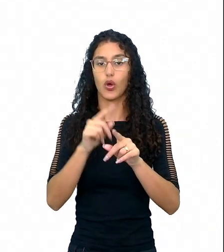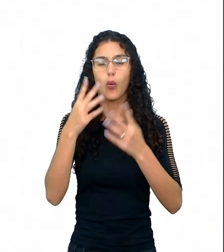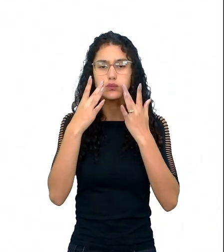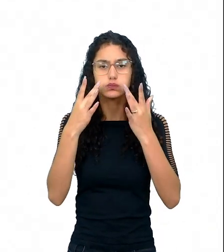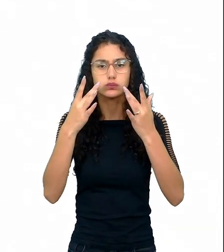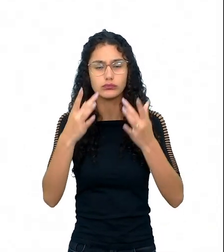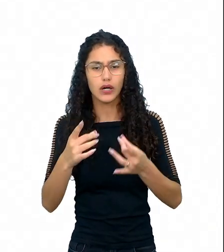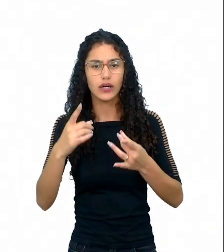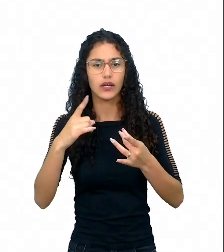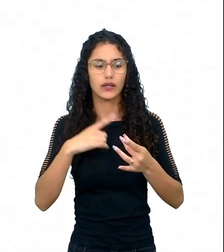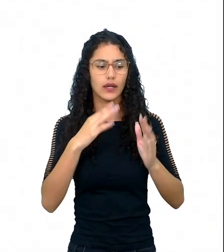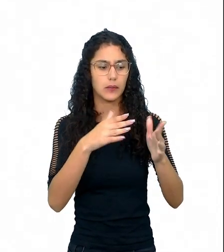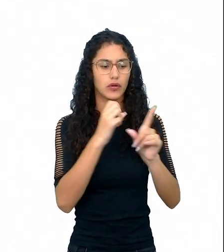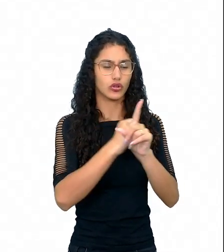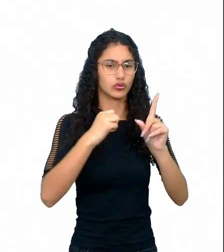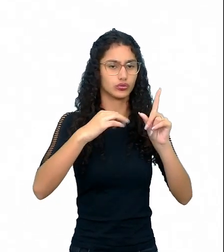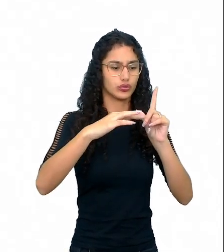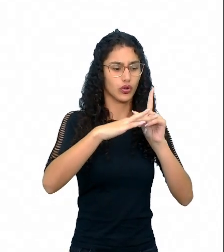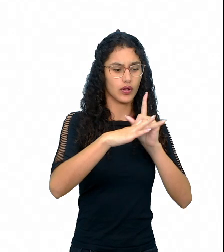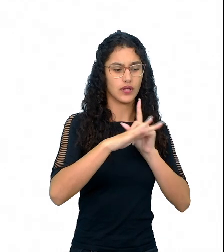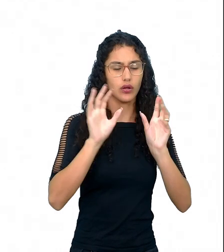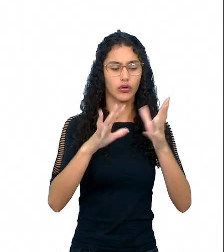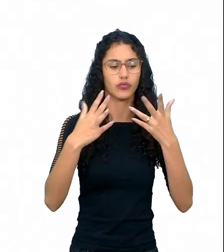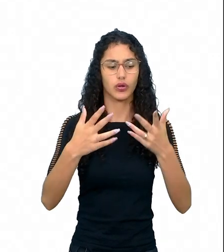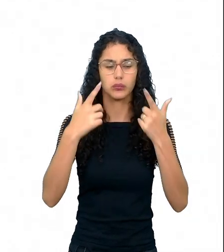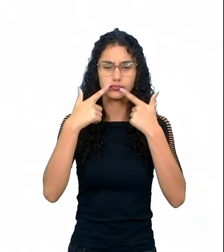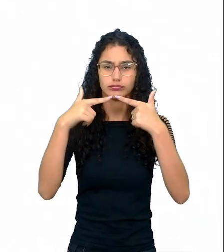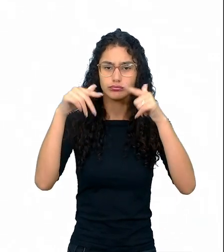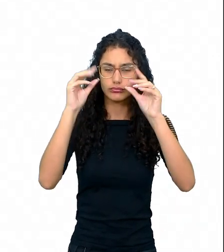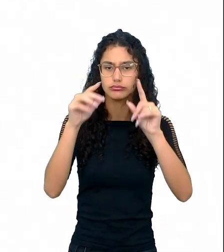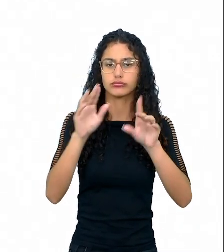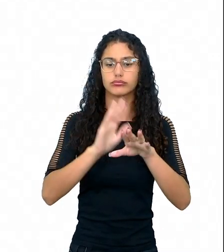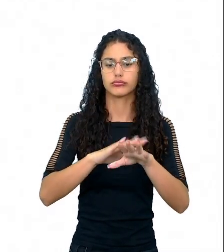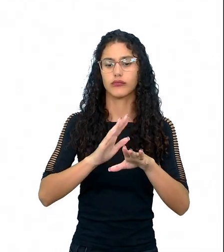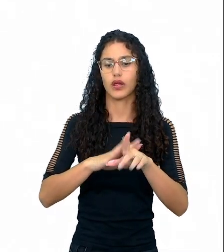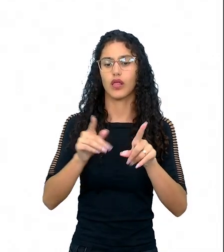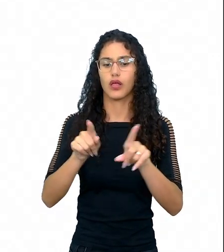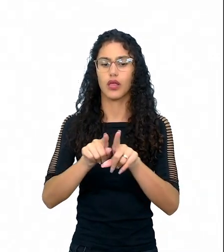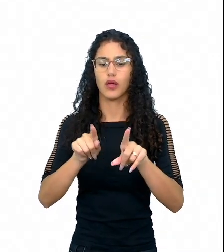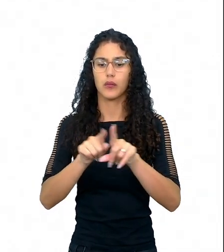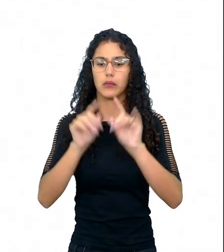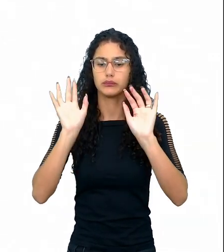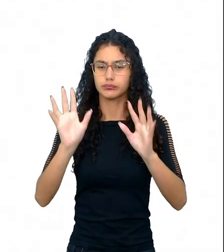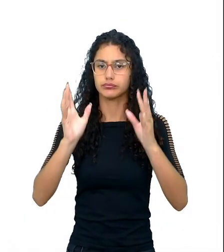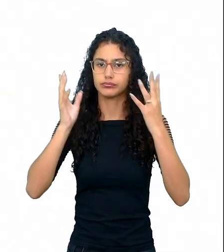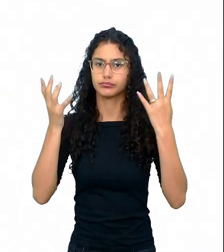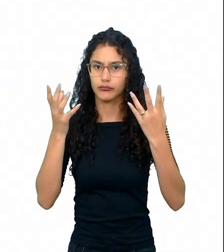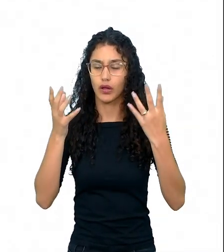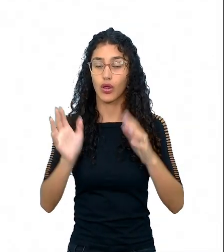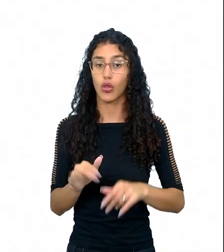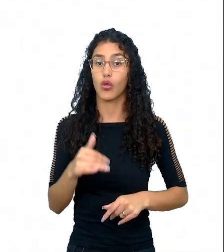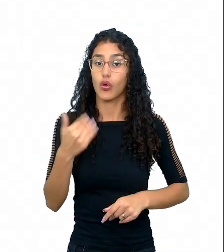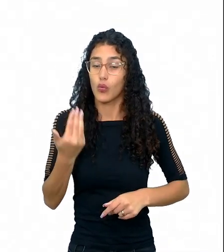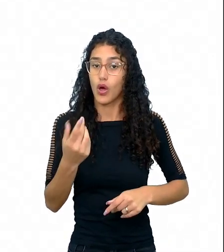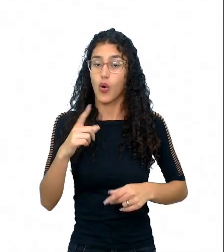de vista das práticas sociais, dos fenômenos linguísticos produzidos e dos eventos nos